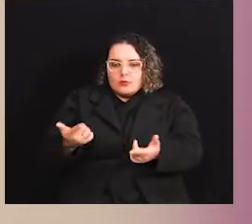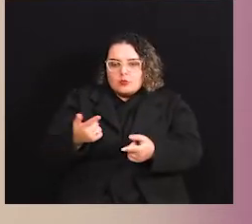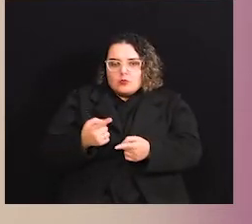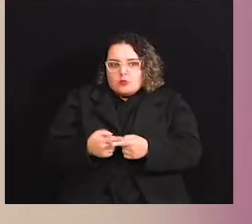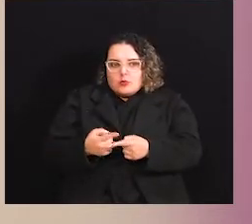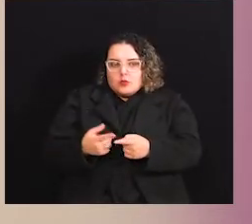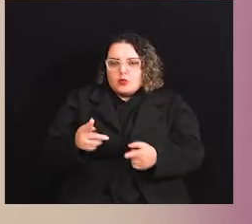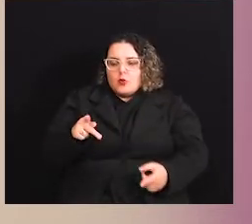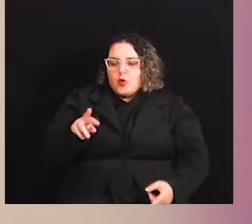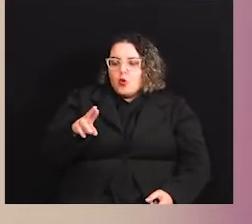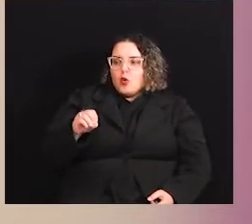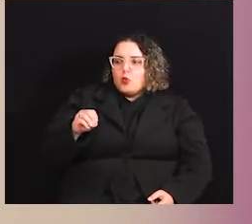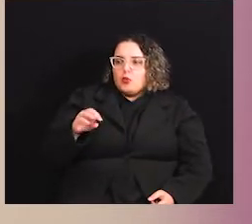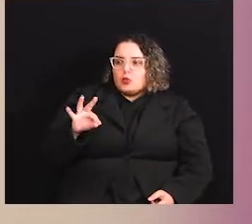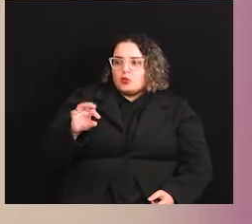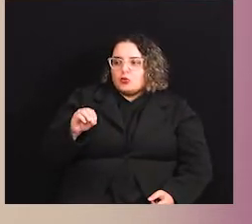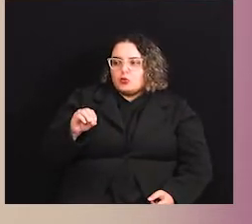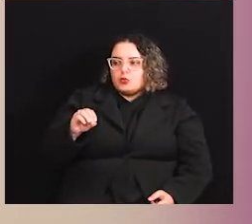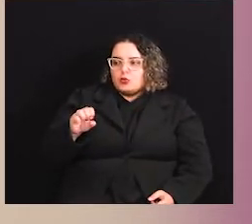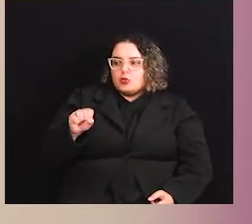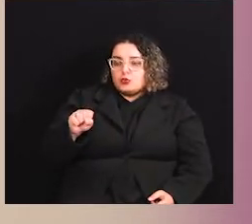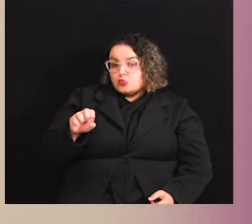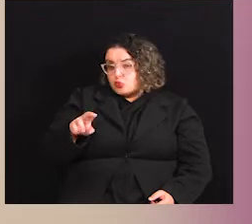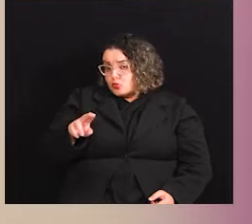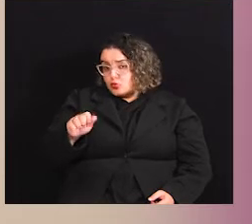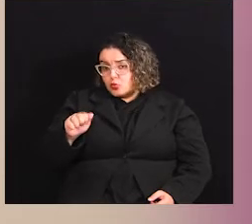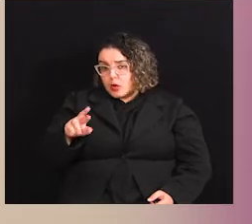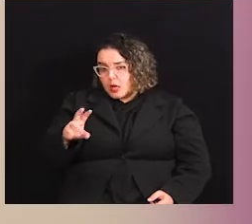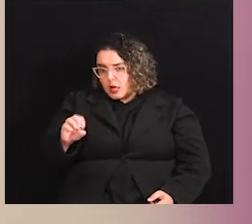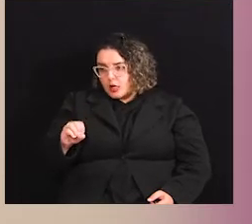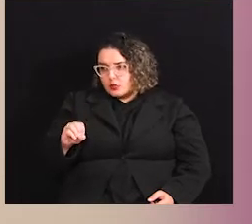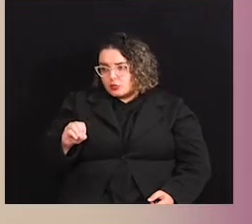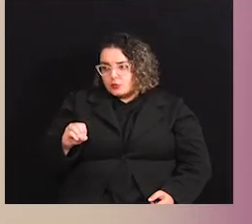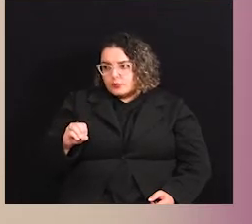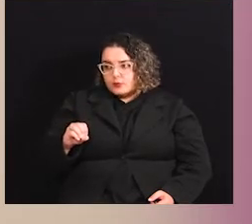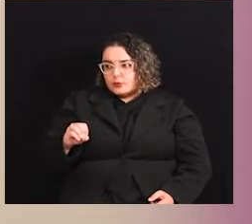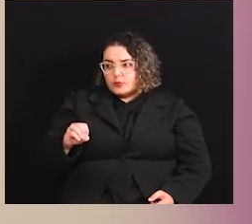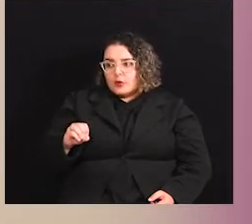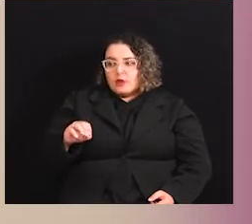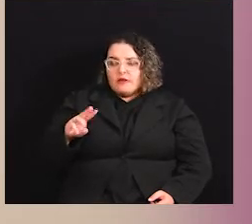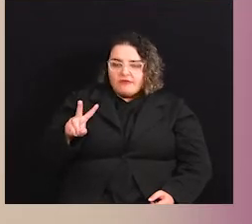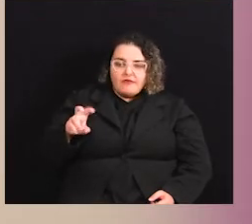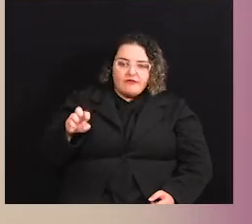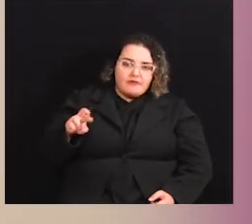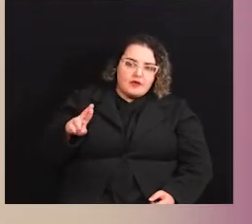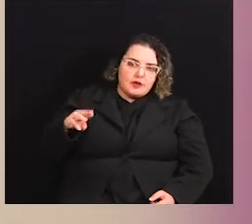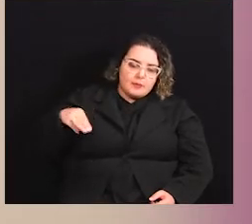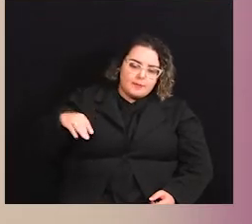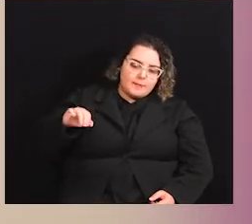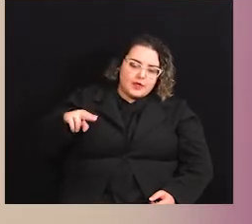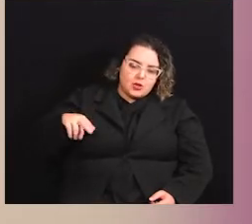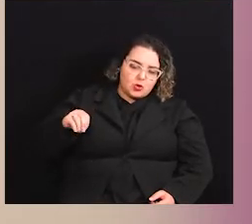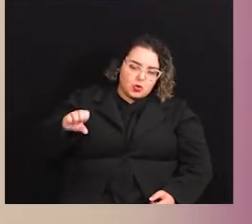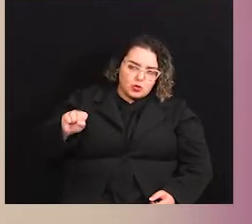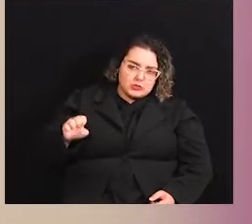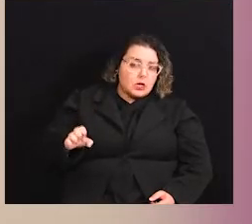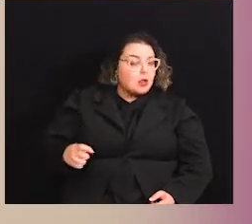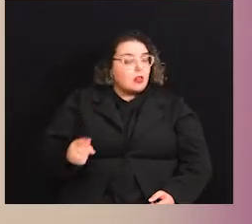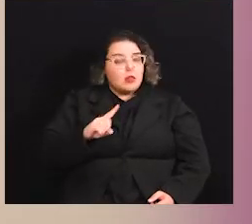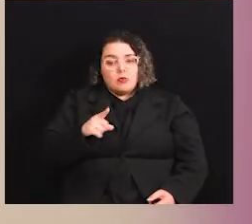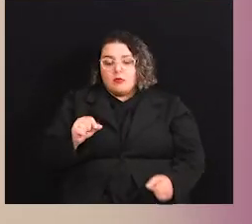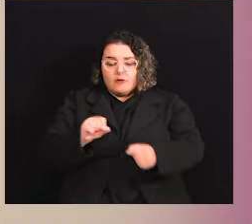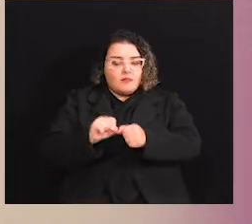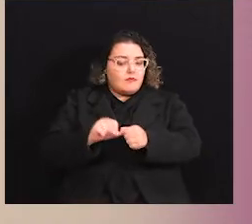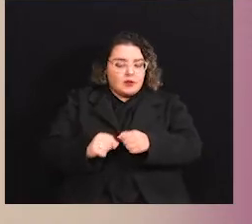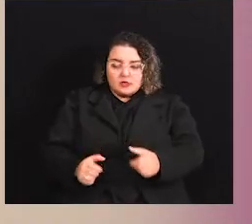de um protozoário, de uma verminose mesmo, a gente acaba não tendo o poder de produzir a enzima, mas porque as